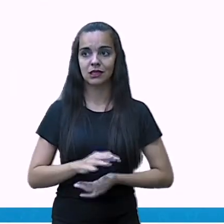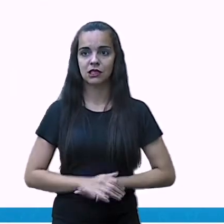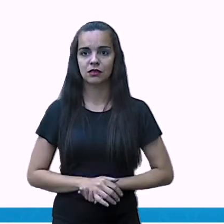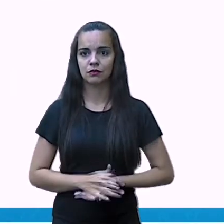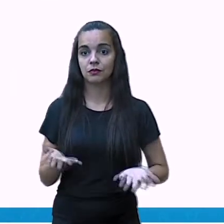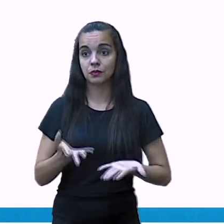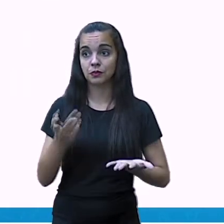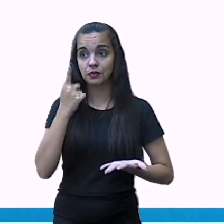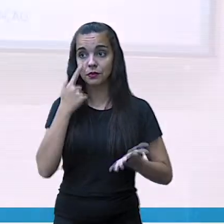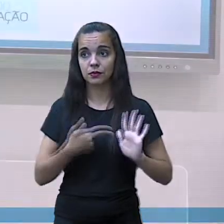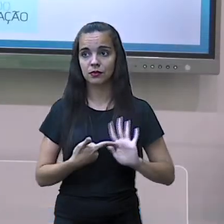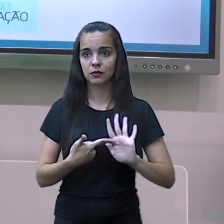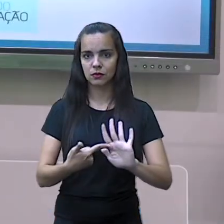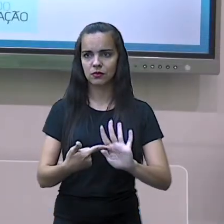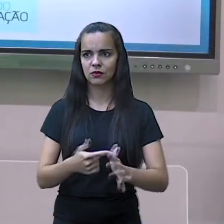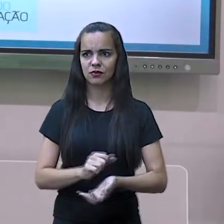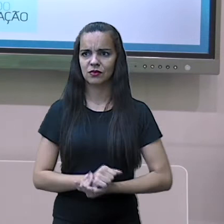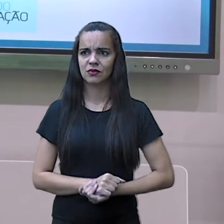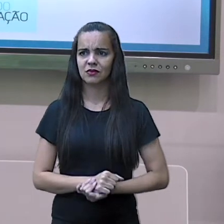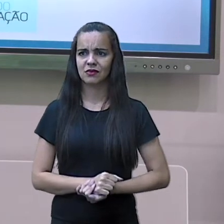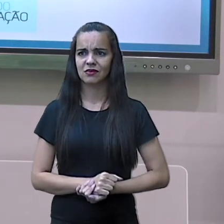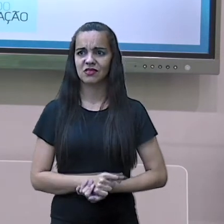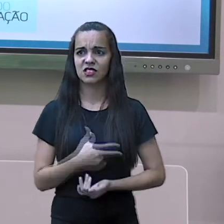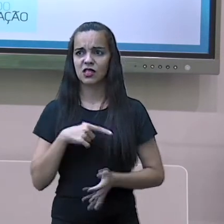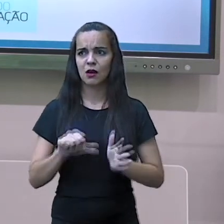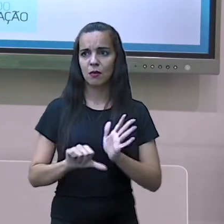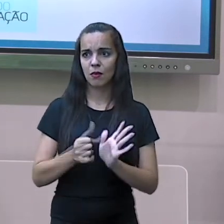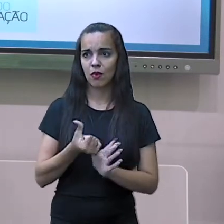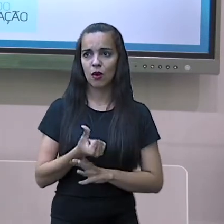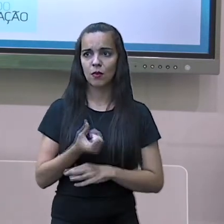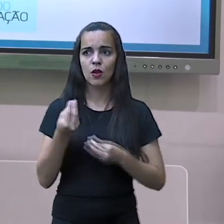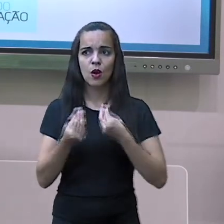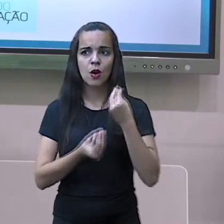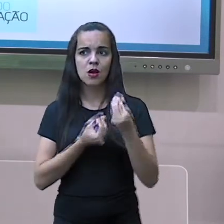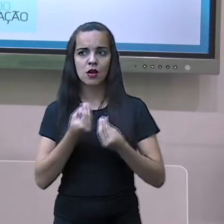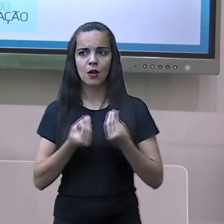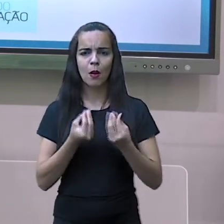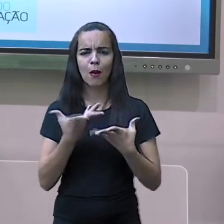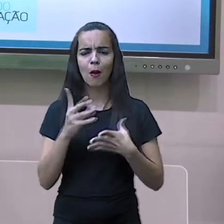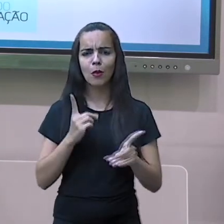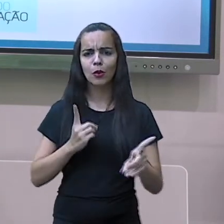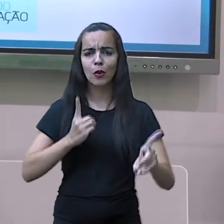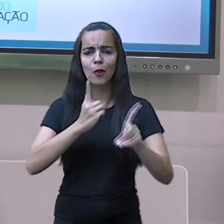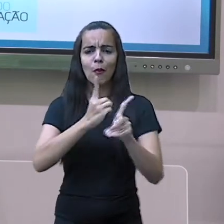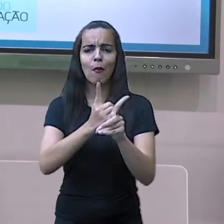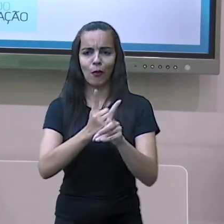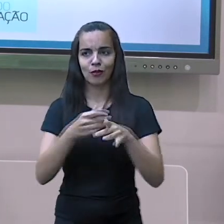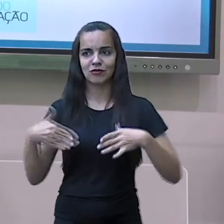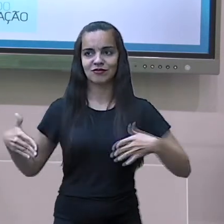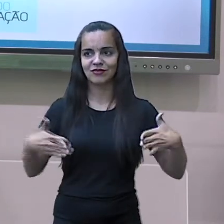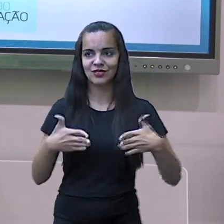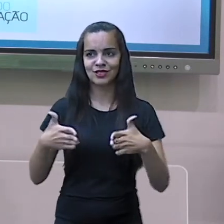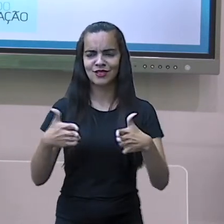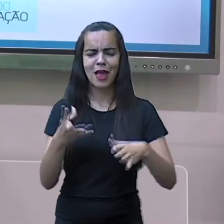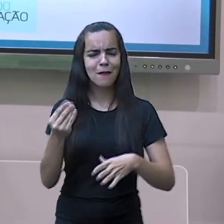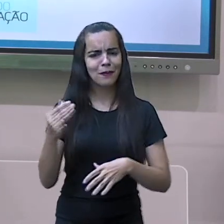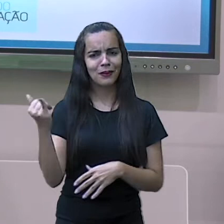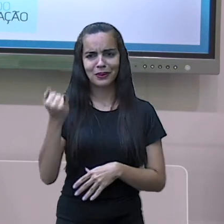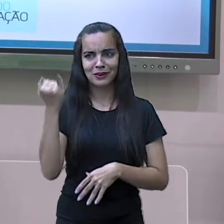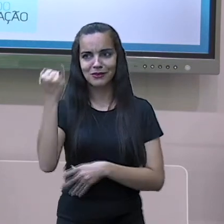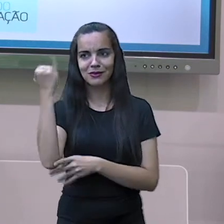E aqui, nós vamos falar mais uma vez do curso do rio, da importância